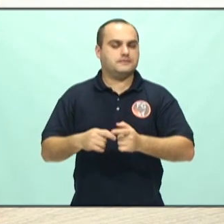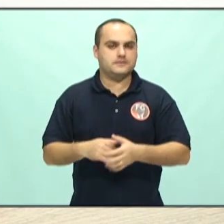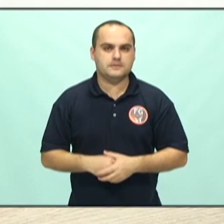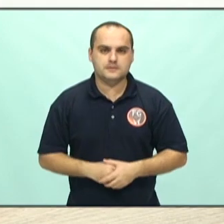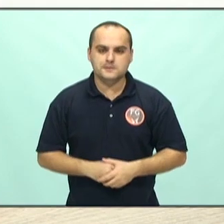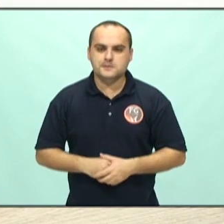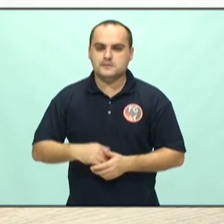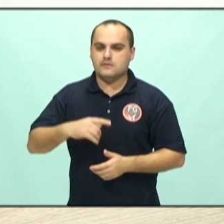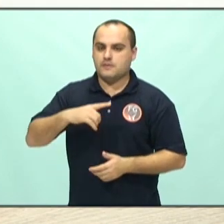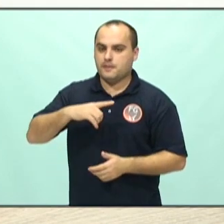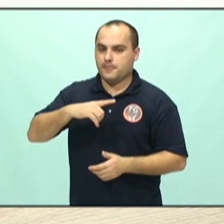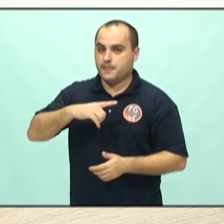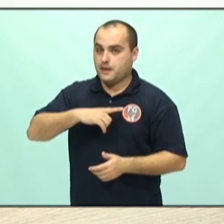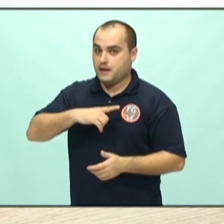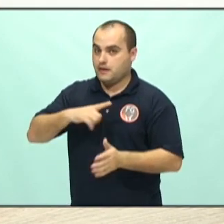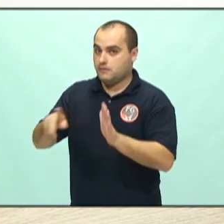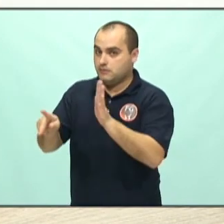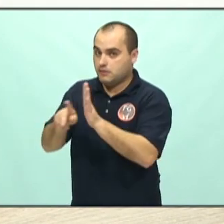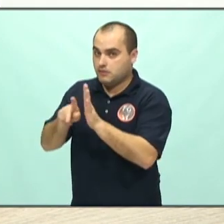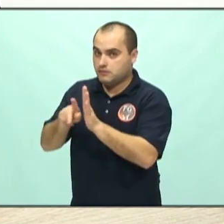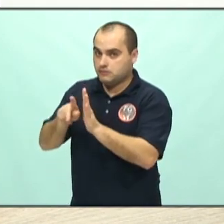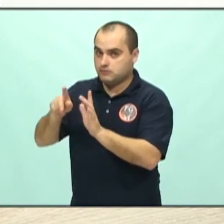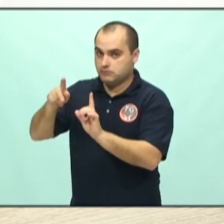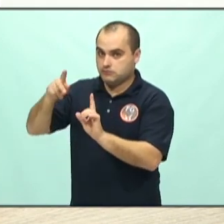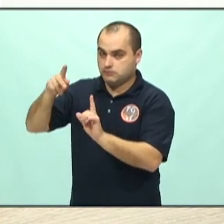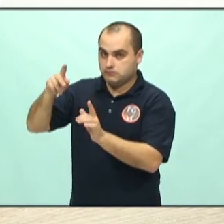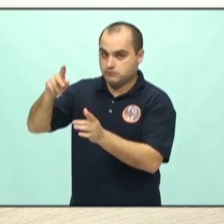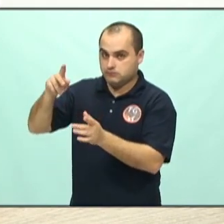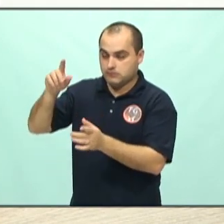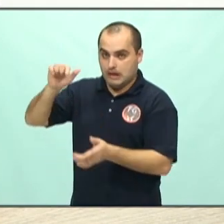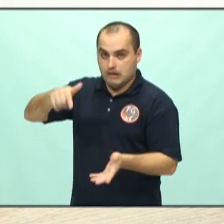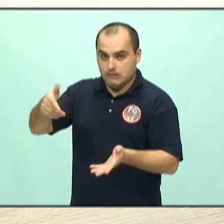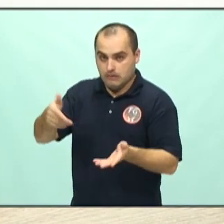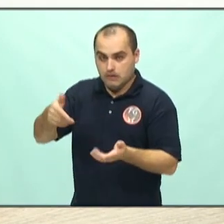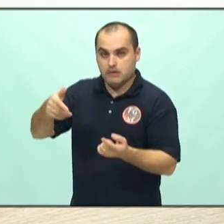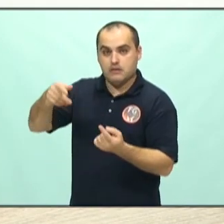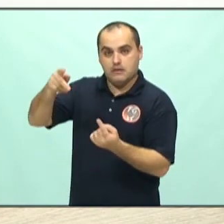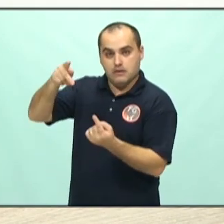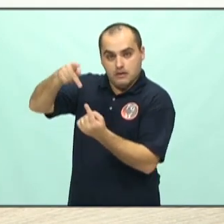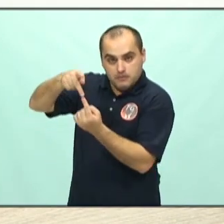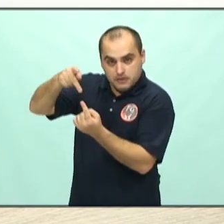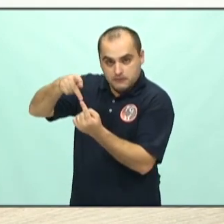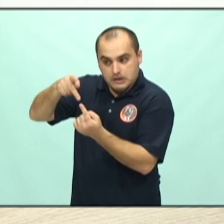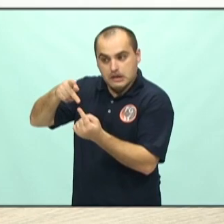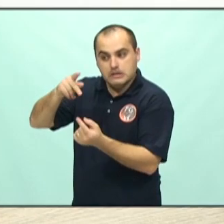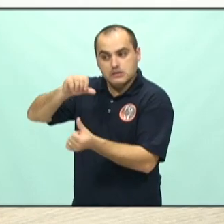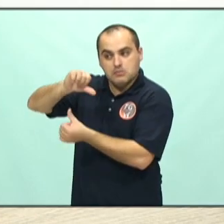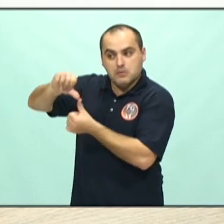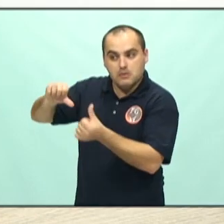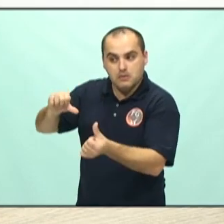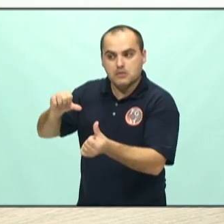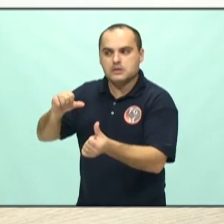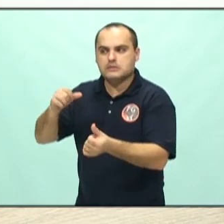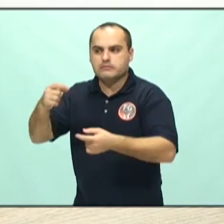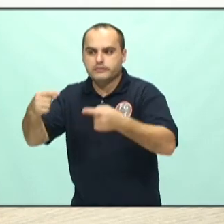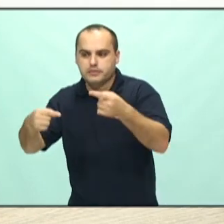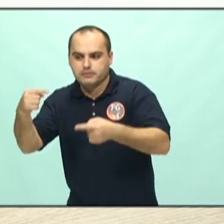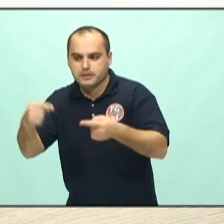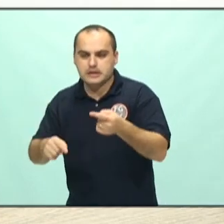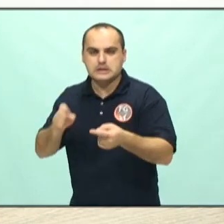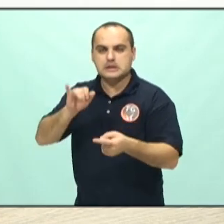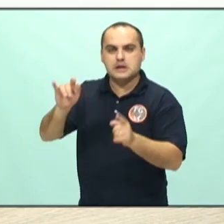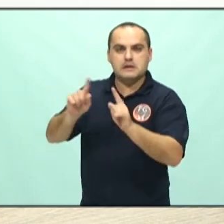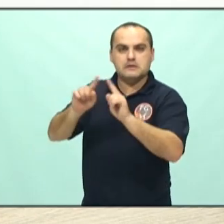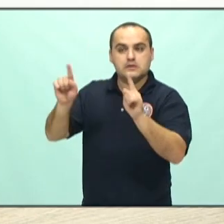passamos por uma reforma de previdência, que se discute se vão incluir, se não vão incluir os servidores públicos dentro dessa